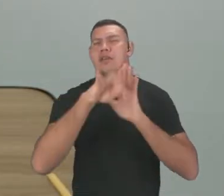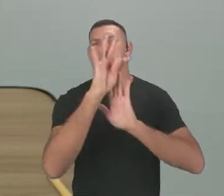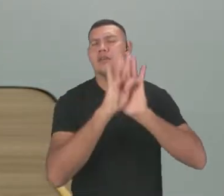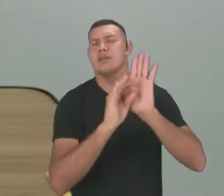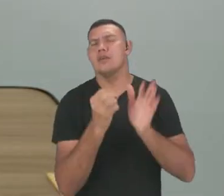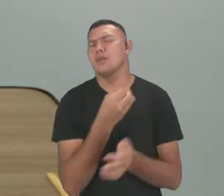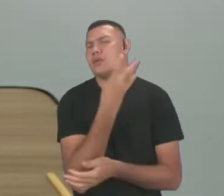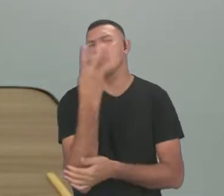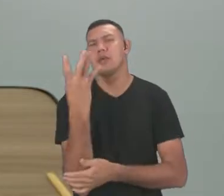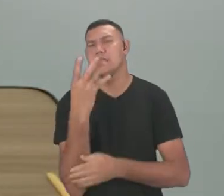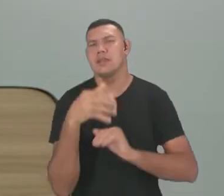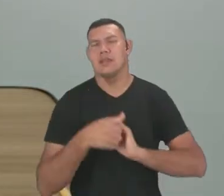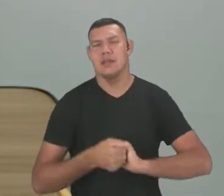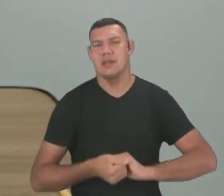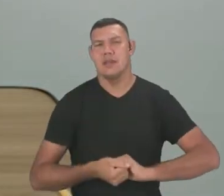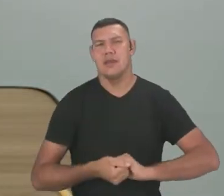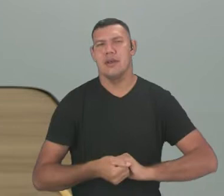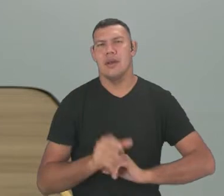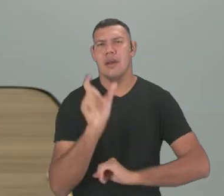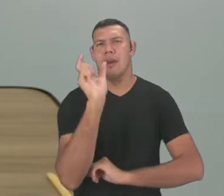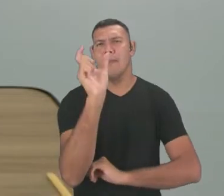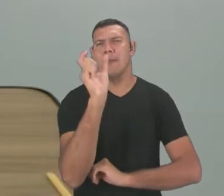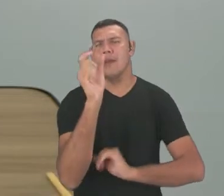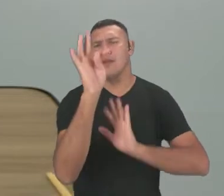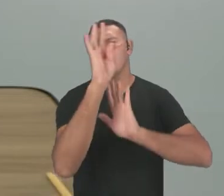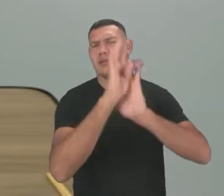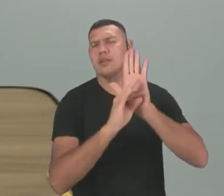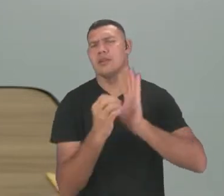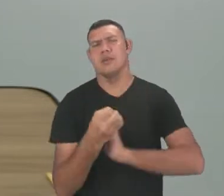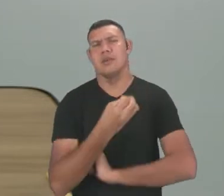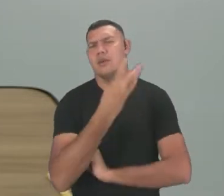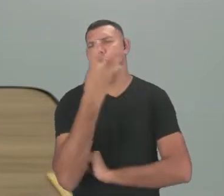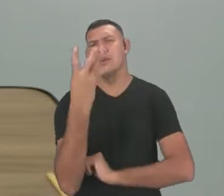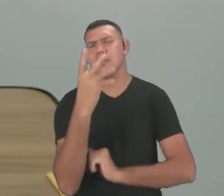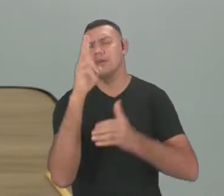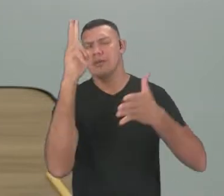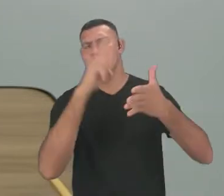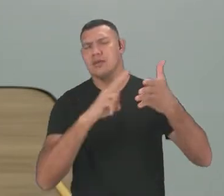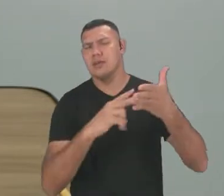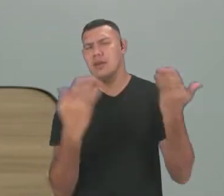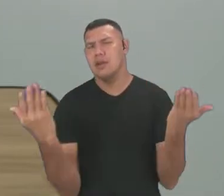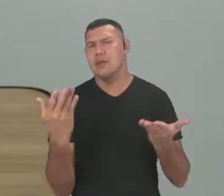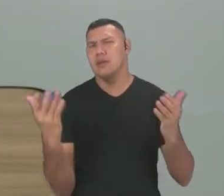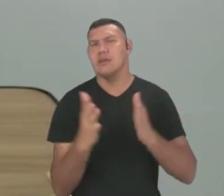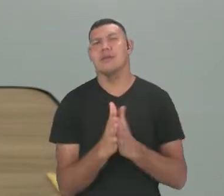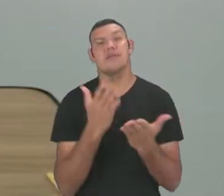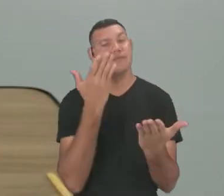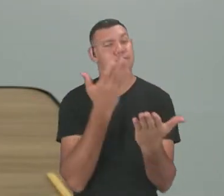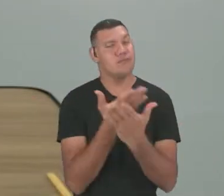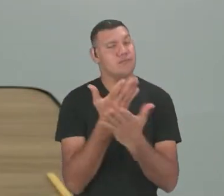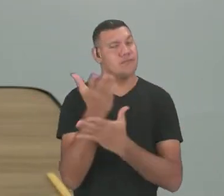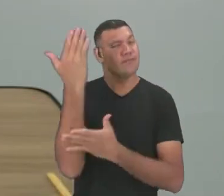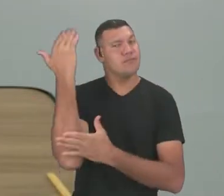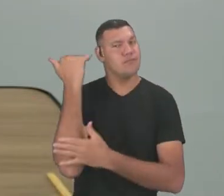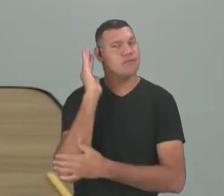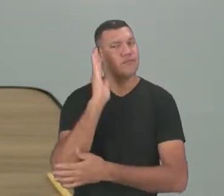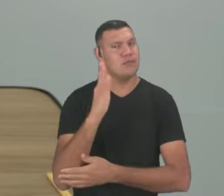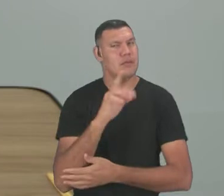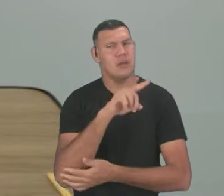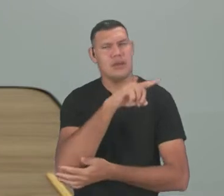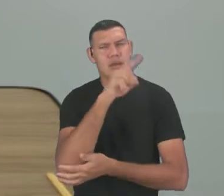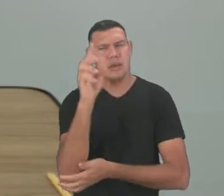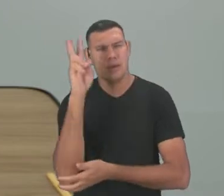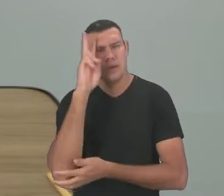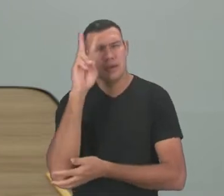alguém lembra quantas palavras têm no texto que eu acabei de recitar nós vimos na aula anterior alguém